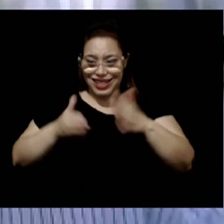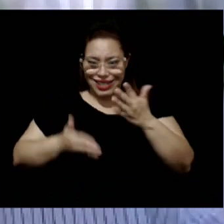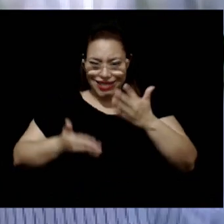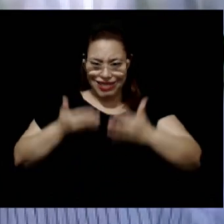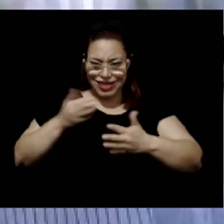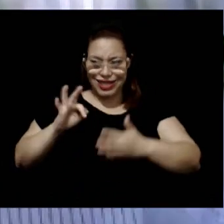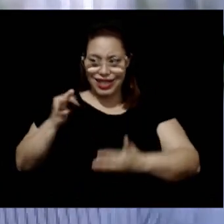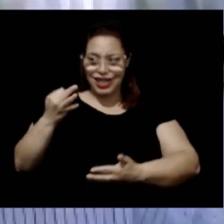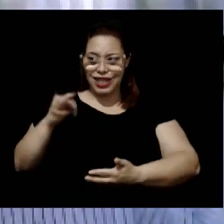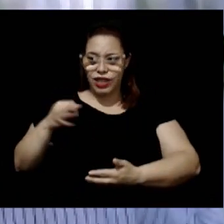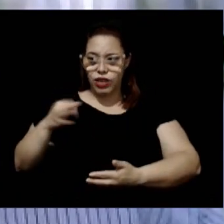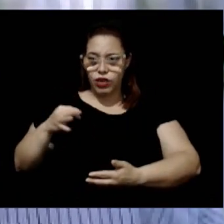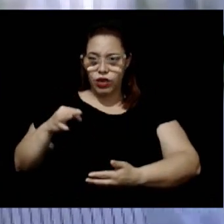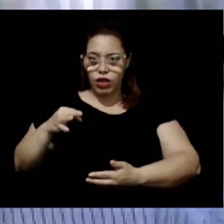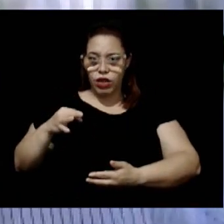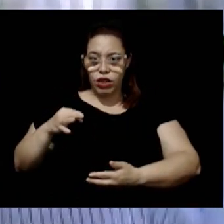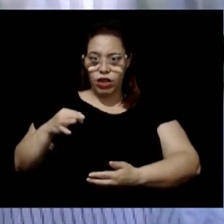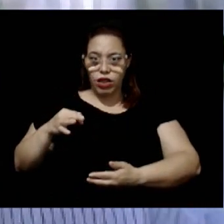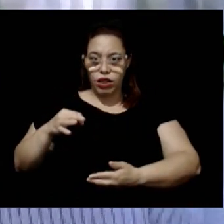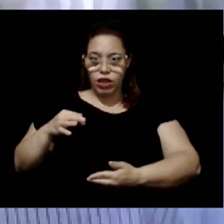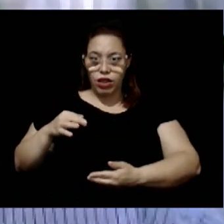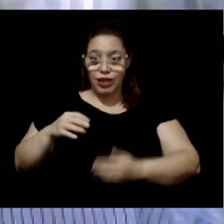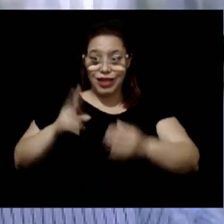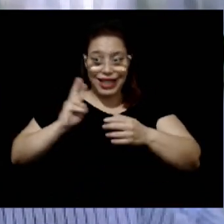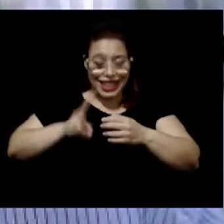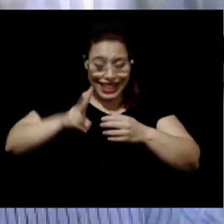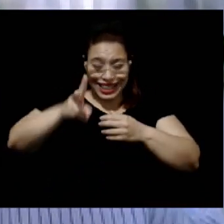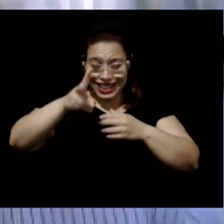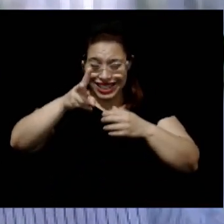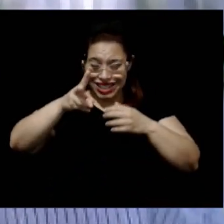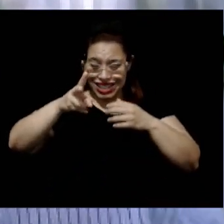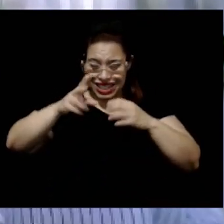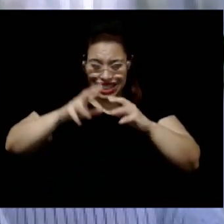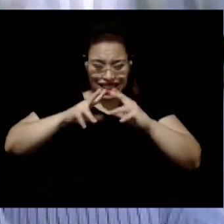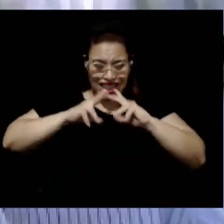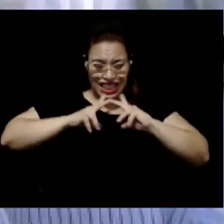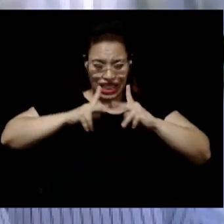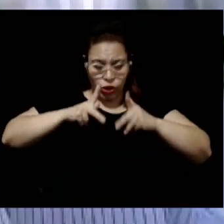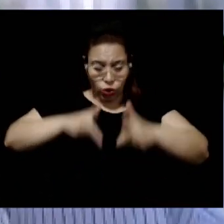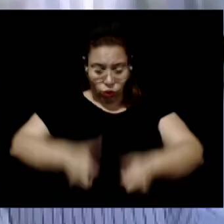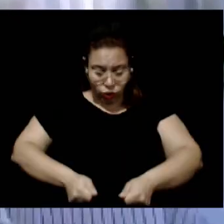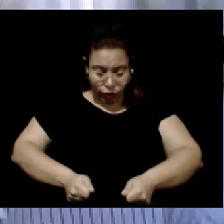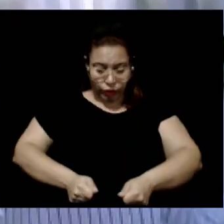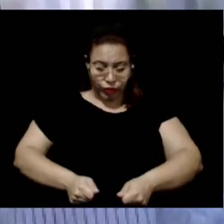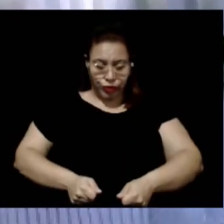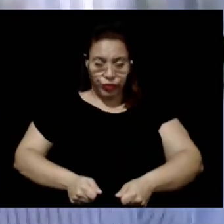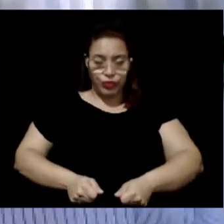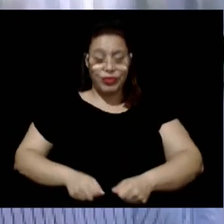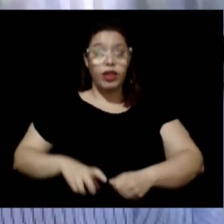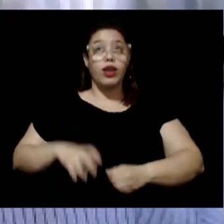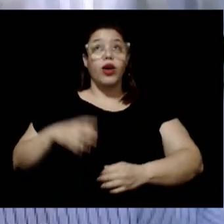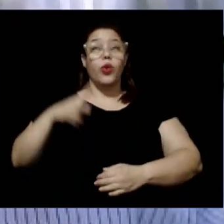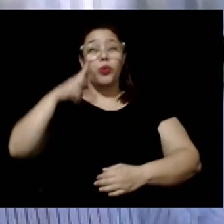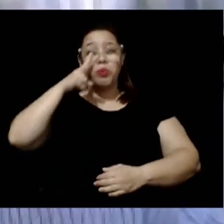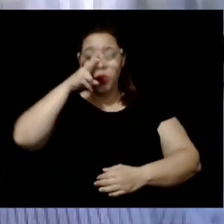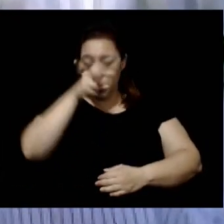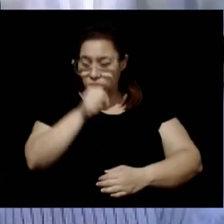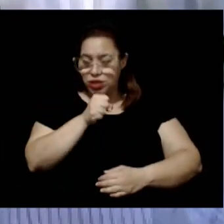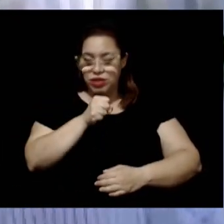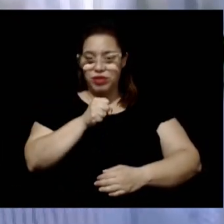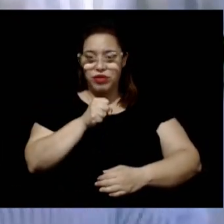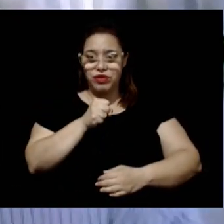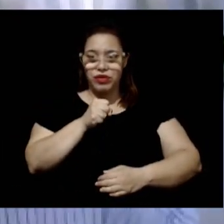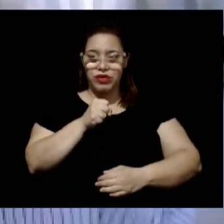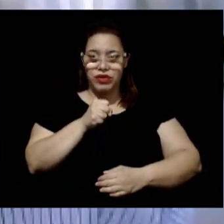e tem dor extensa, ou seja, dor generalizada e de muita intensidade. Então, eles chegam para o médico e falam assim,